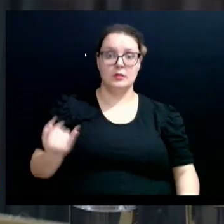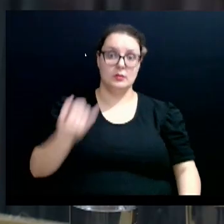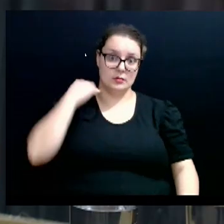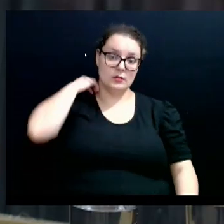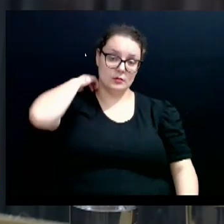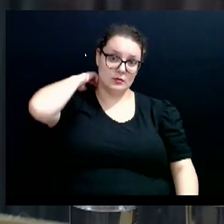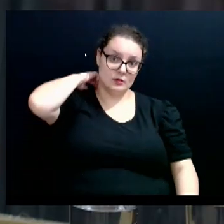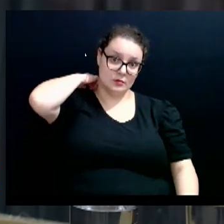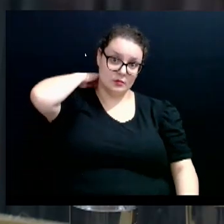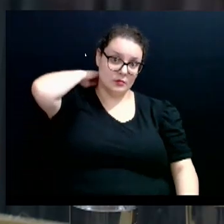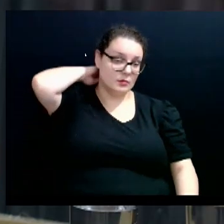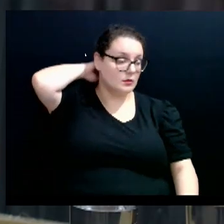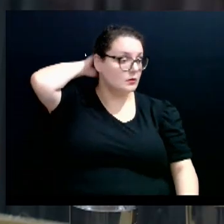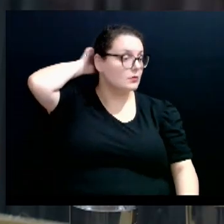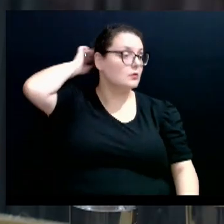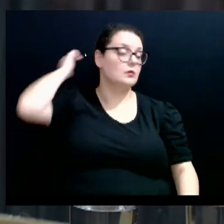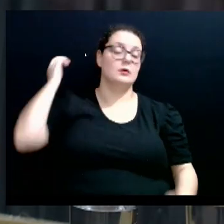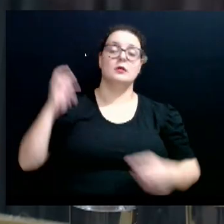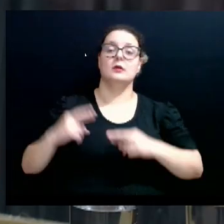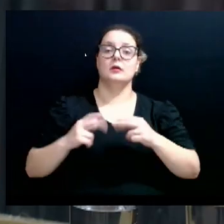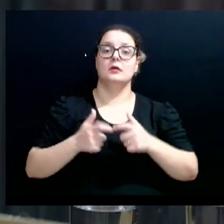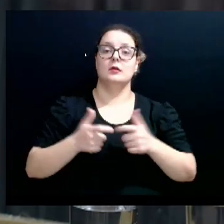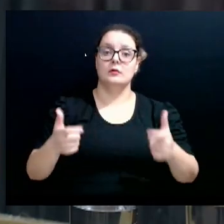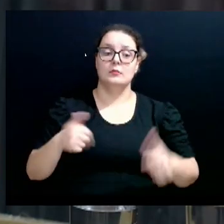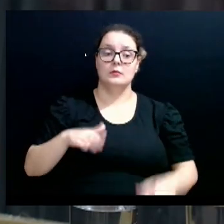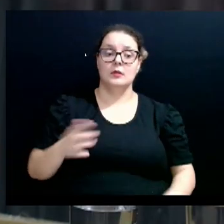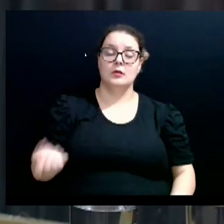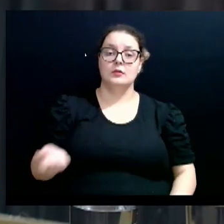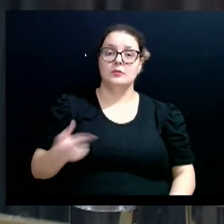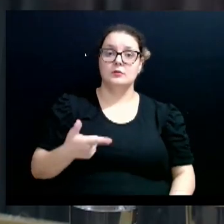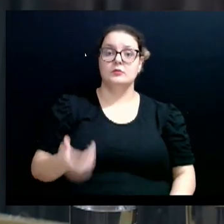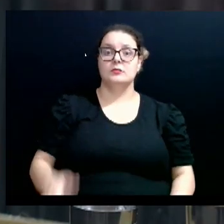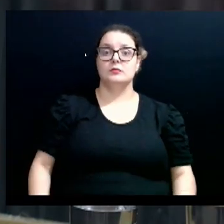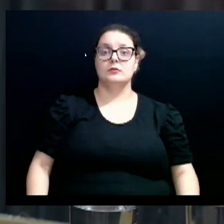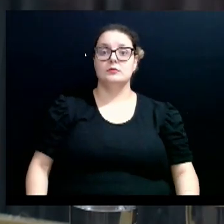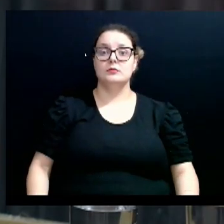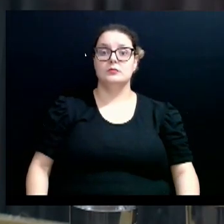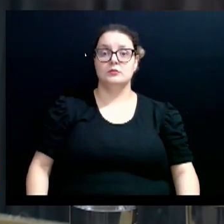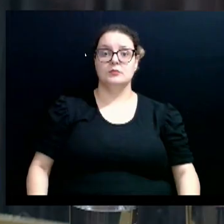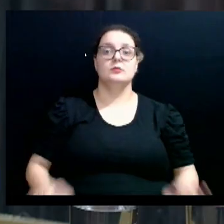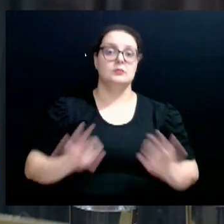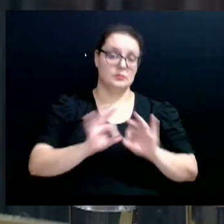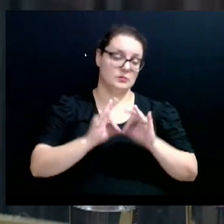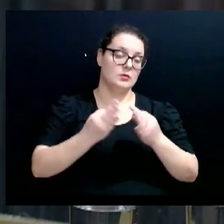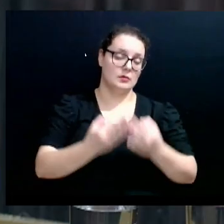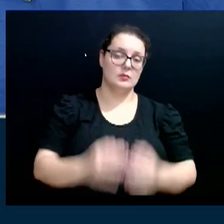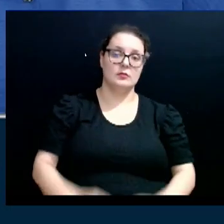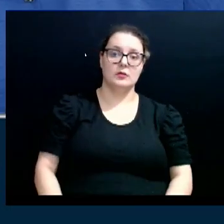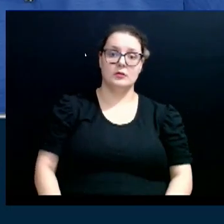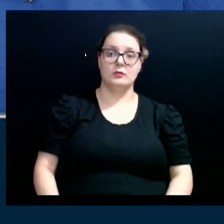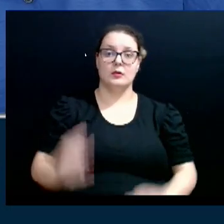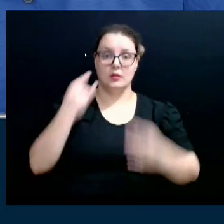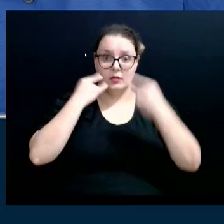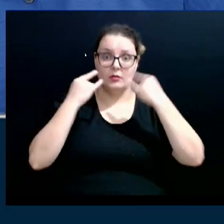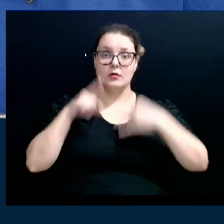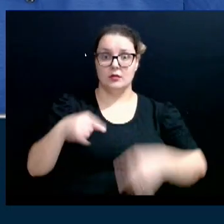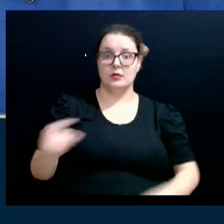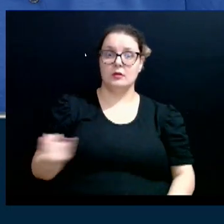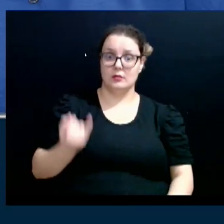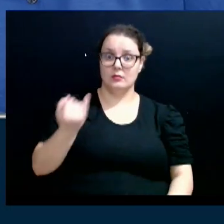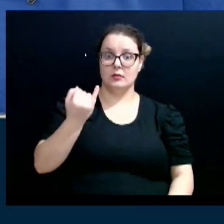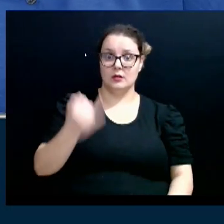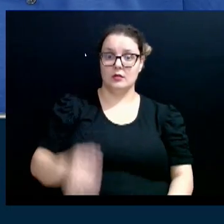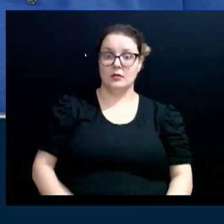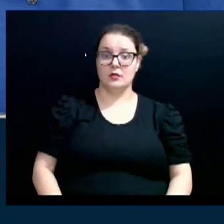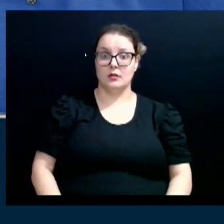amplie para além, né, da família. Interessante, e é fundamental que a mulher,